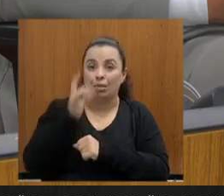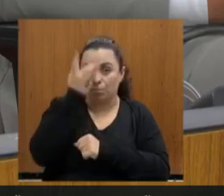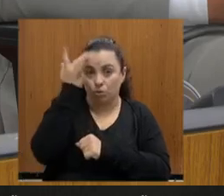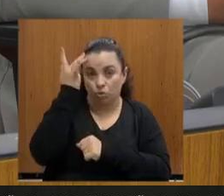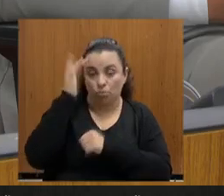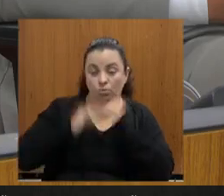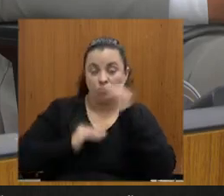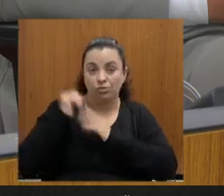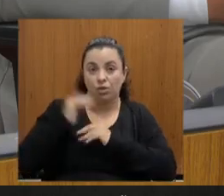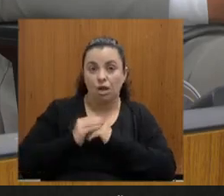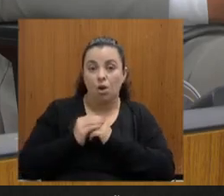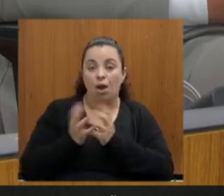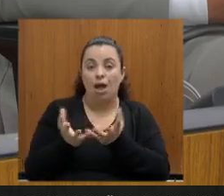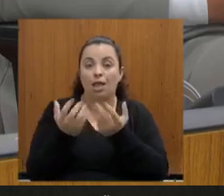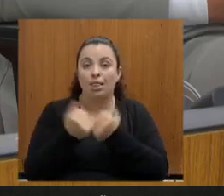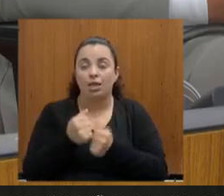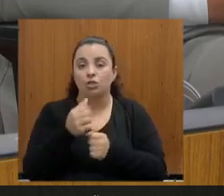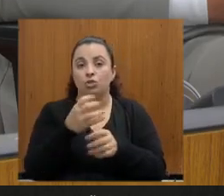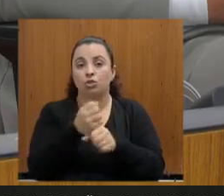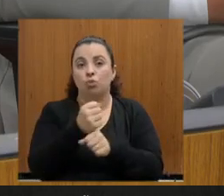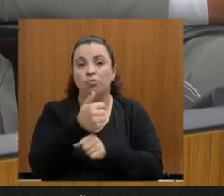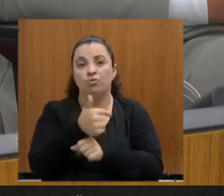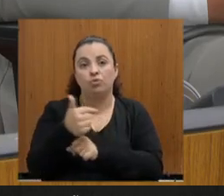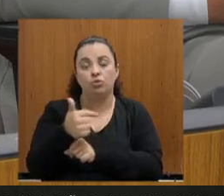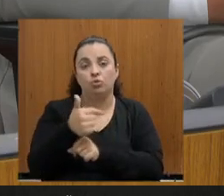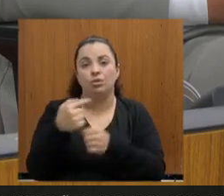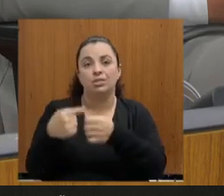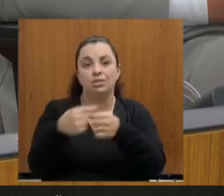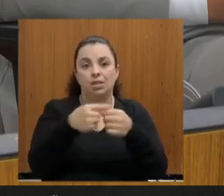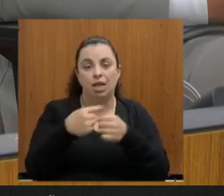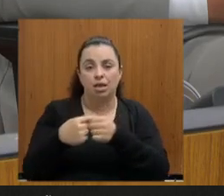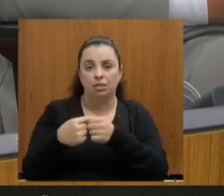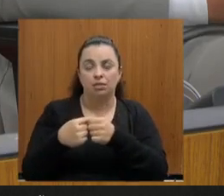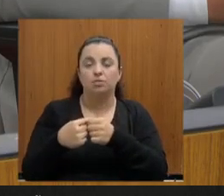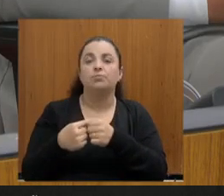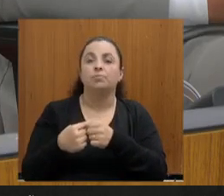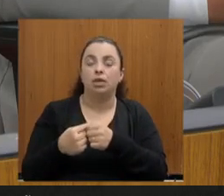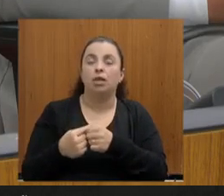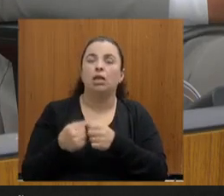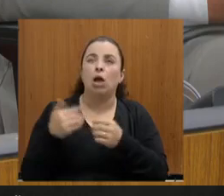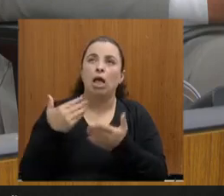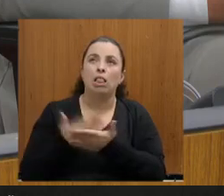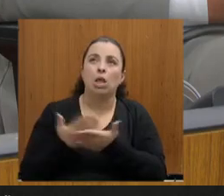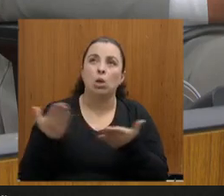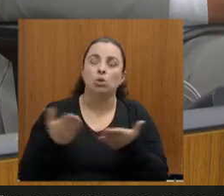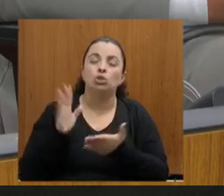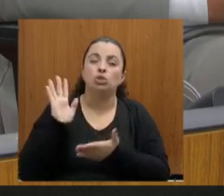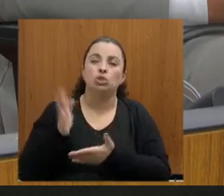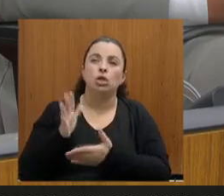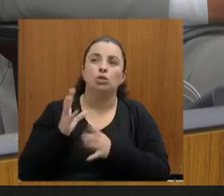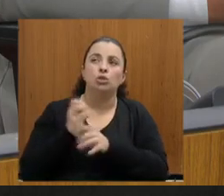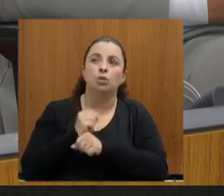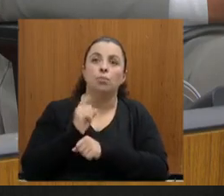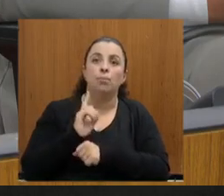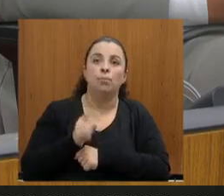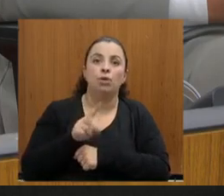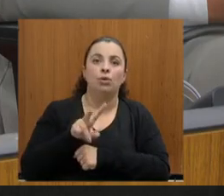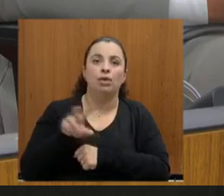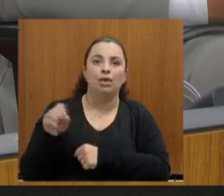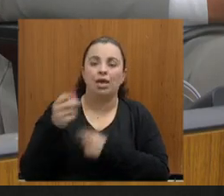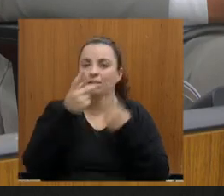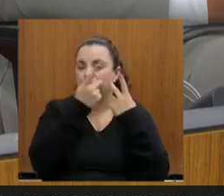atende em média 22 municípios até o momento já foram quase 1.500 visitas realizadas